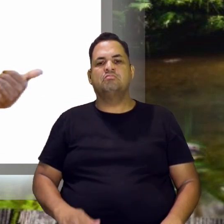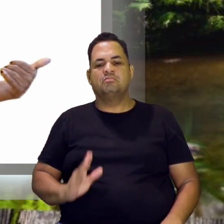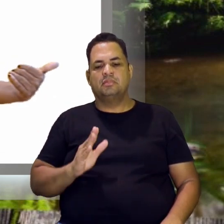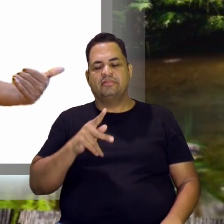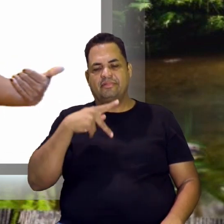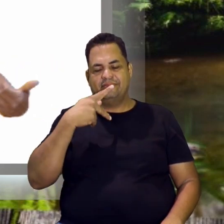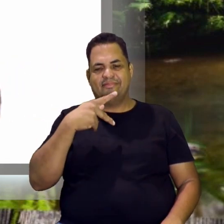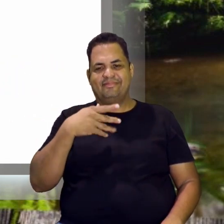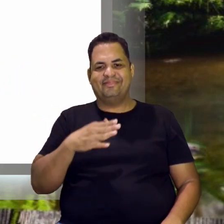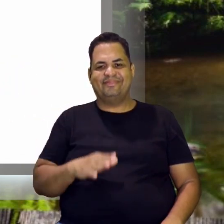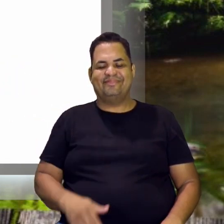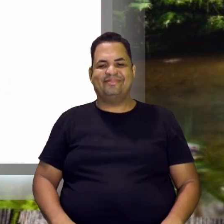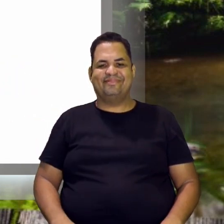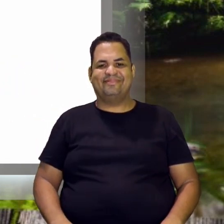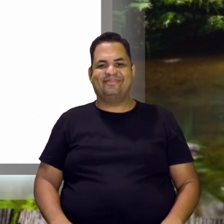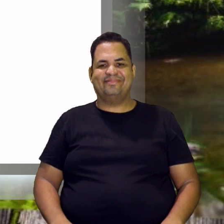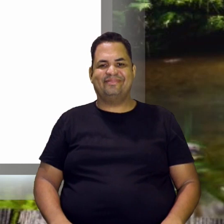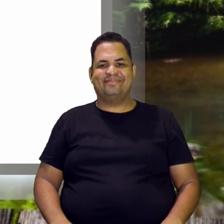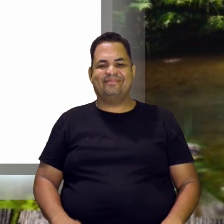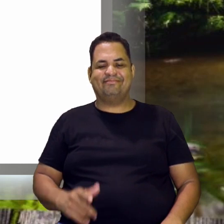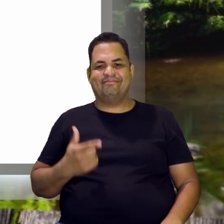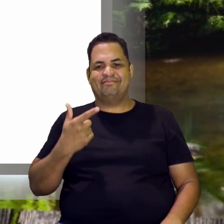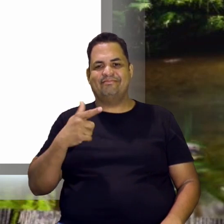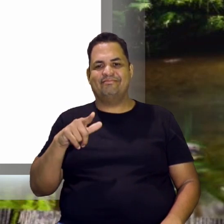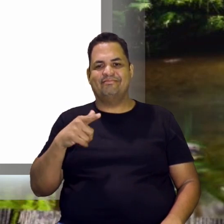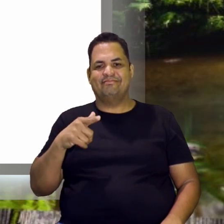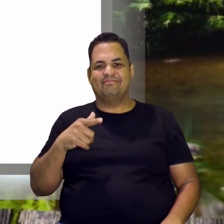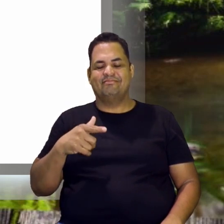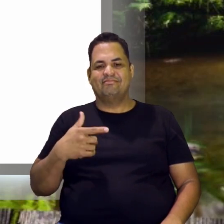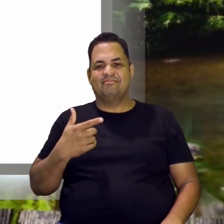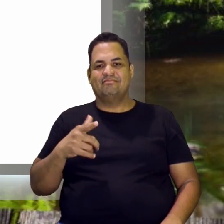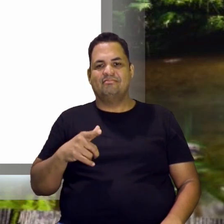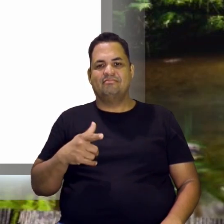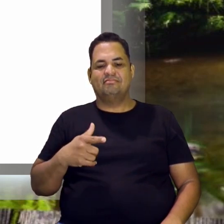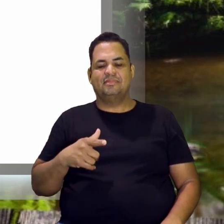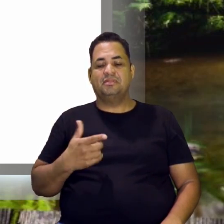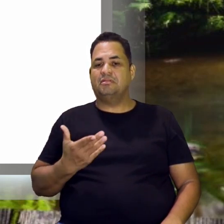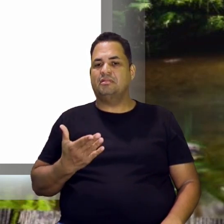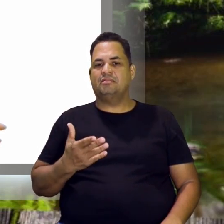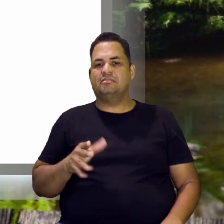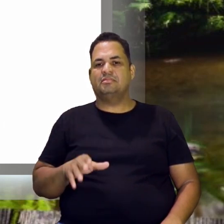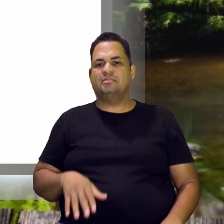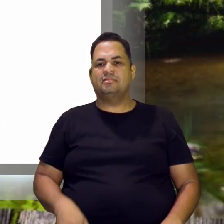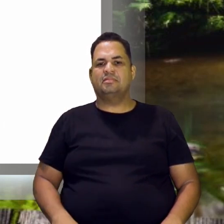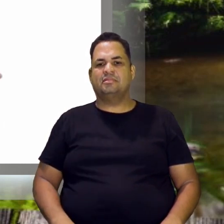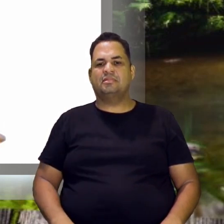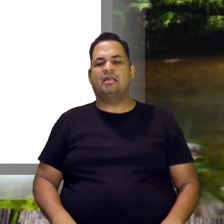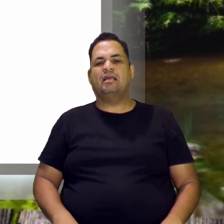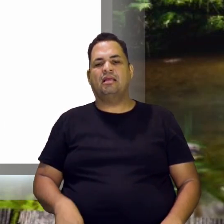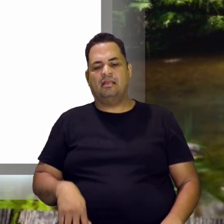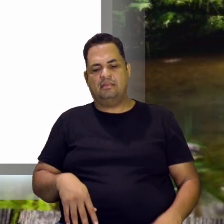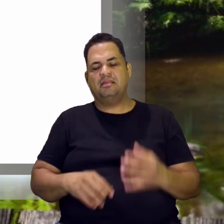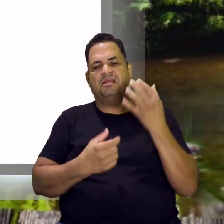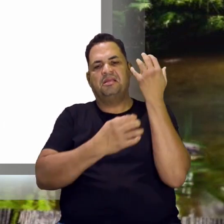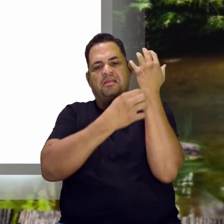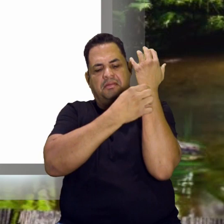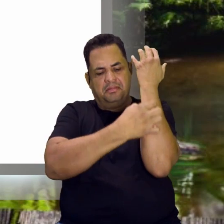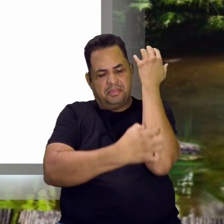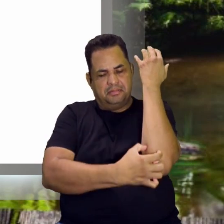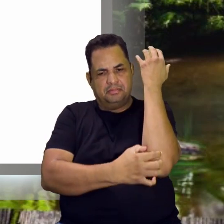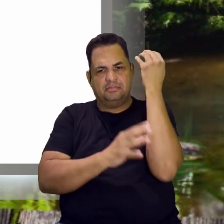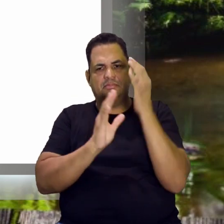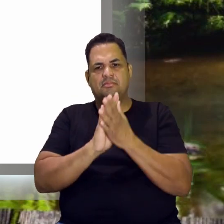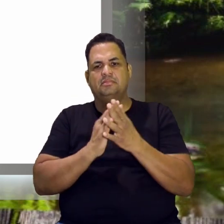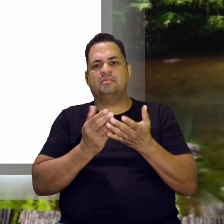por isso. Professora, não tem esse animal, não é vertebrado. Não é vertebrado. A gente teve que